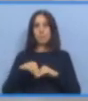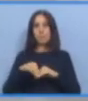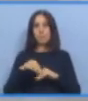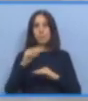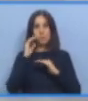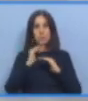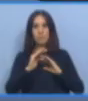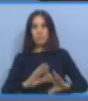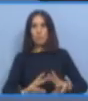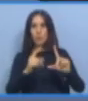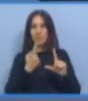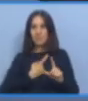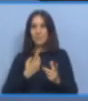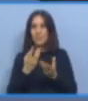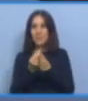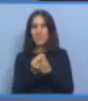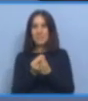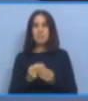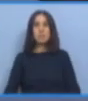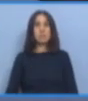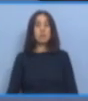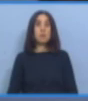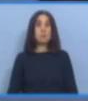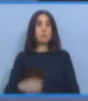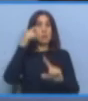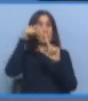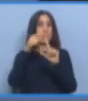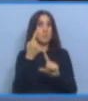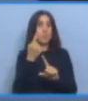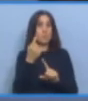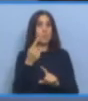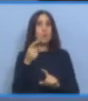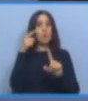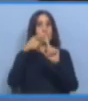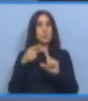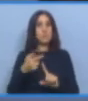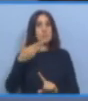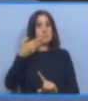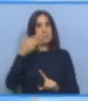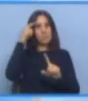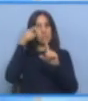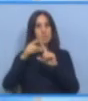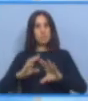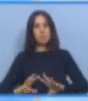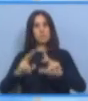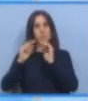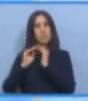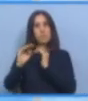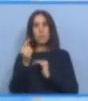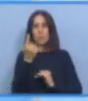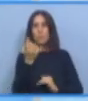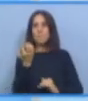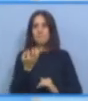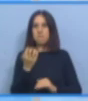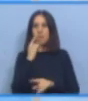desenvolvimento sustentável, ou devemos juntar? É um dos objetivos, dos 17 Objetivos para o Desenvolvimento Sustentável, é sem dúvida